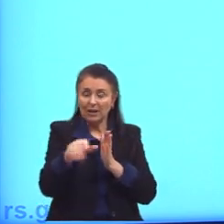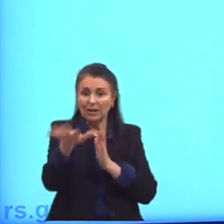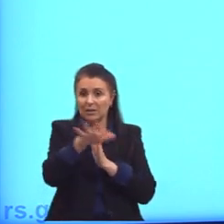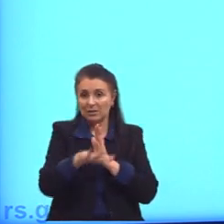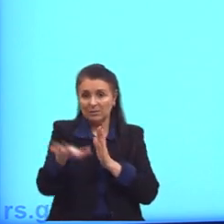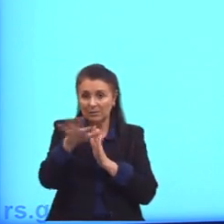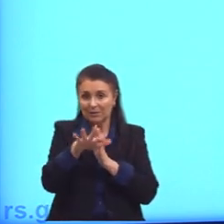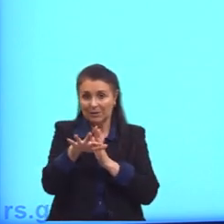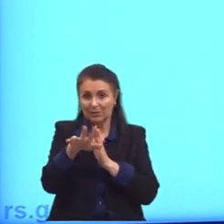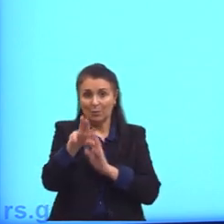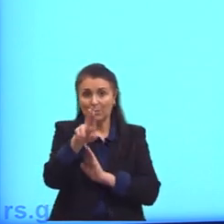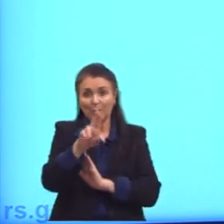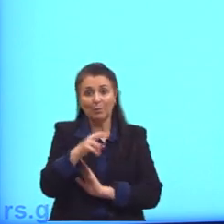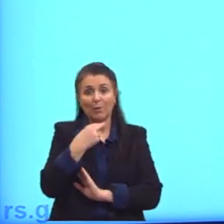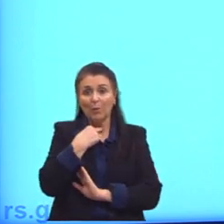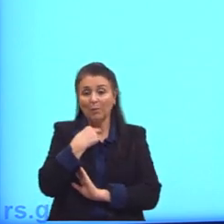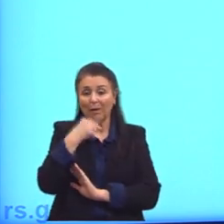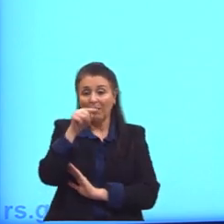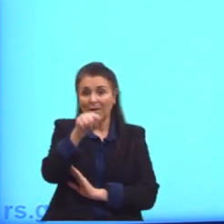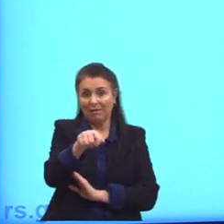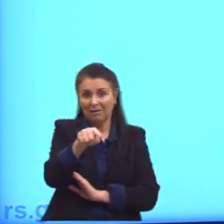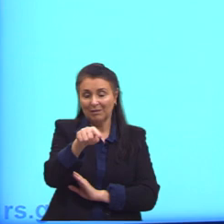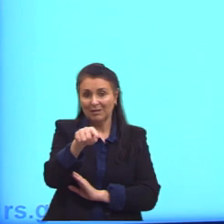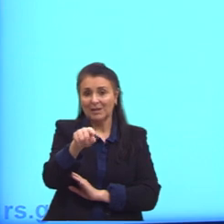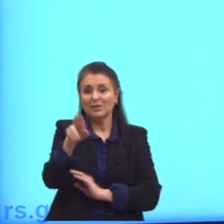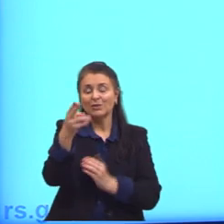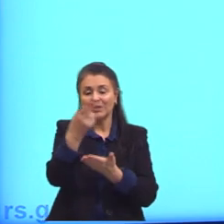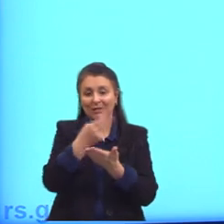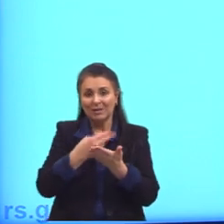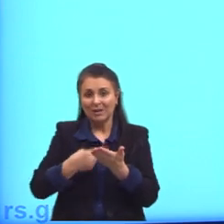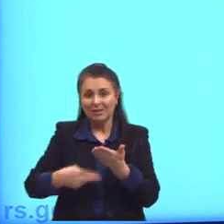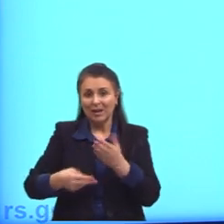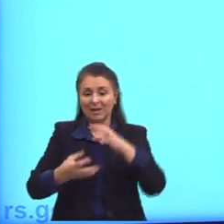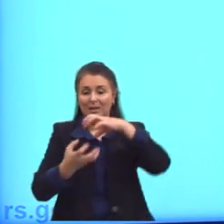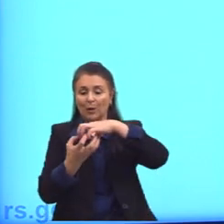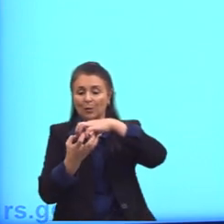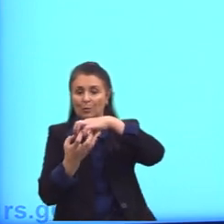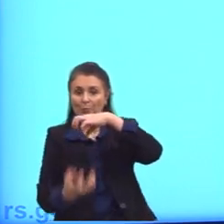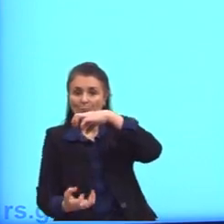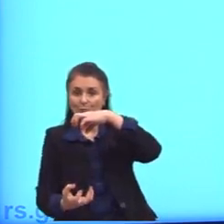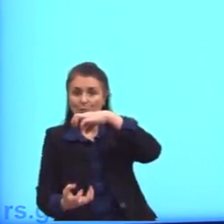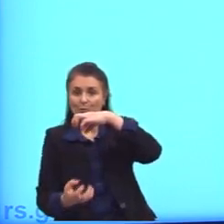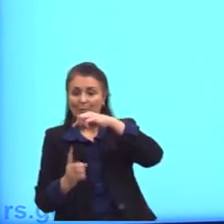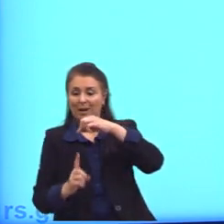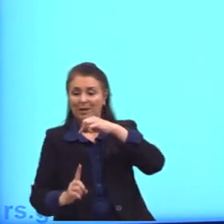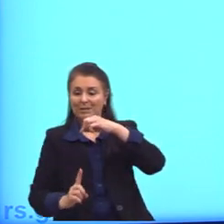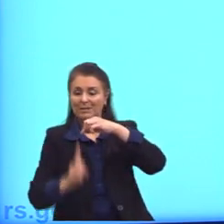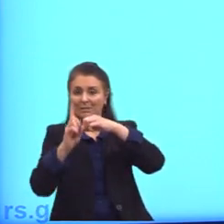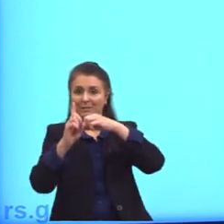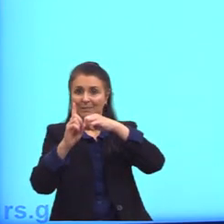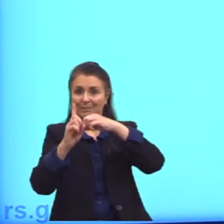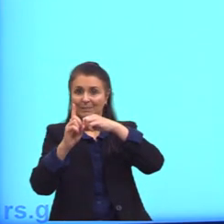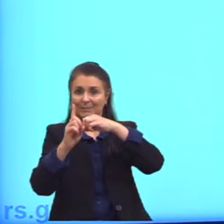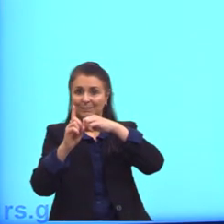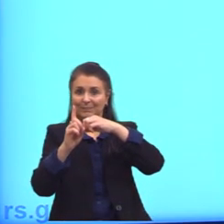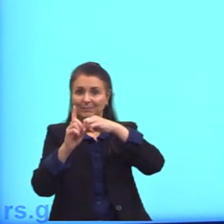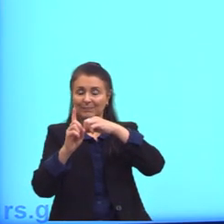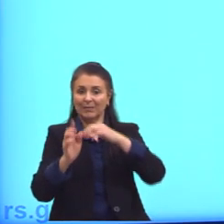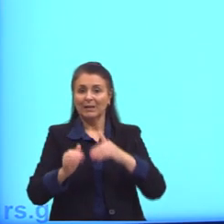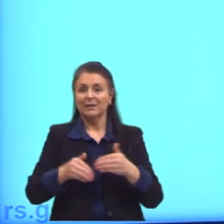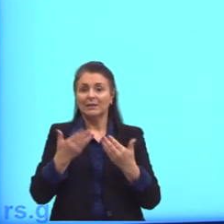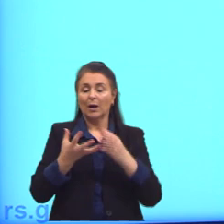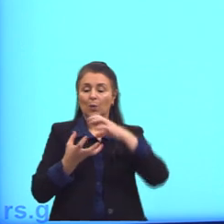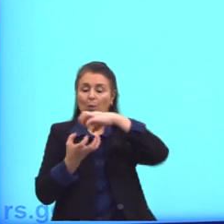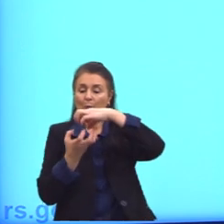ocupar e aqui a gente desenha né o yin puxo direcionado para cima tá essa é a força de impulso então então